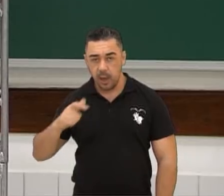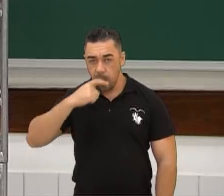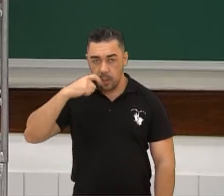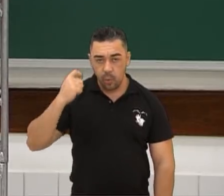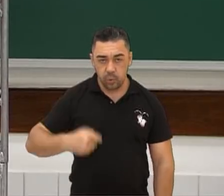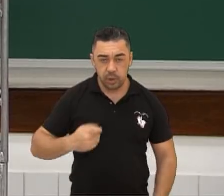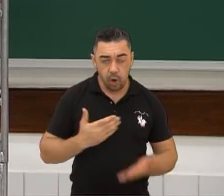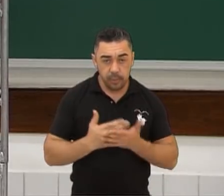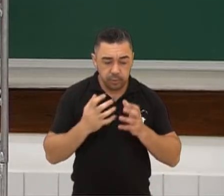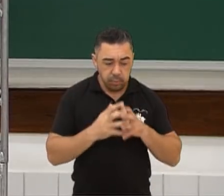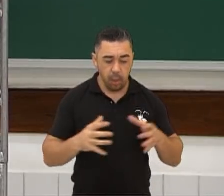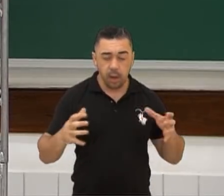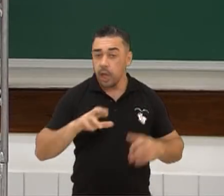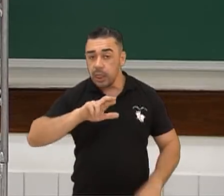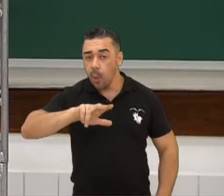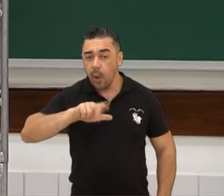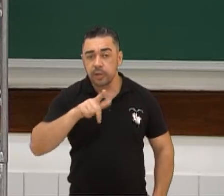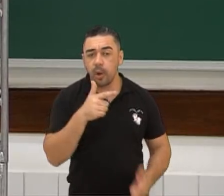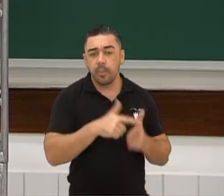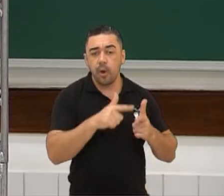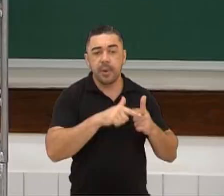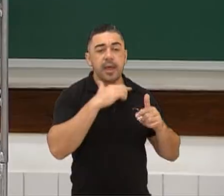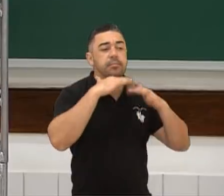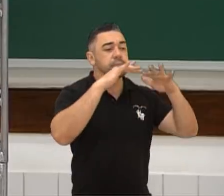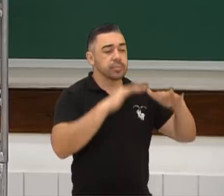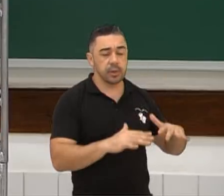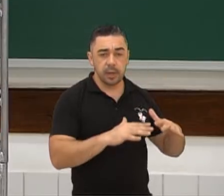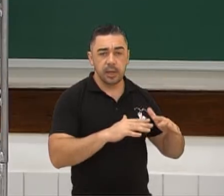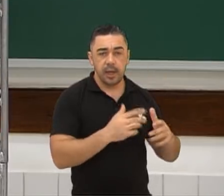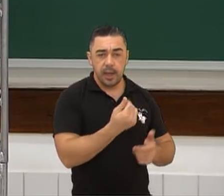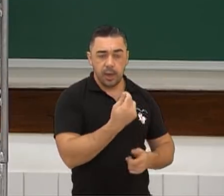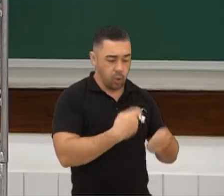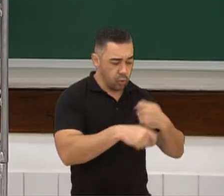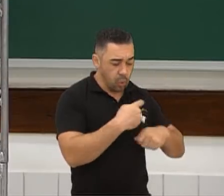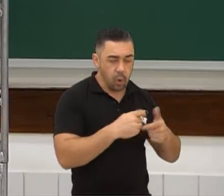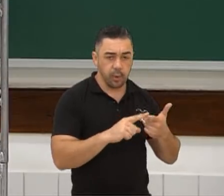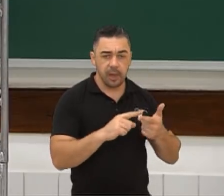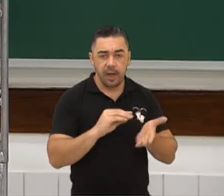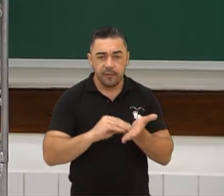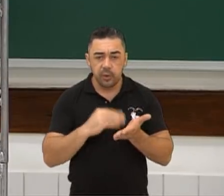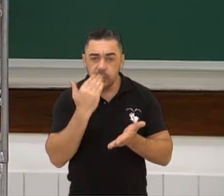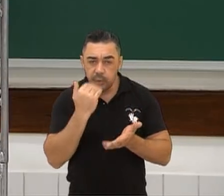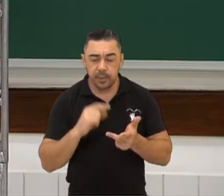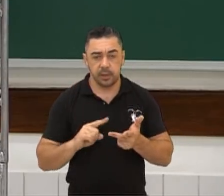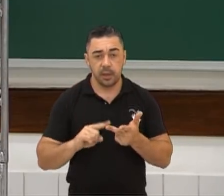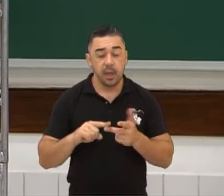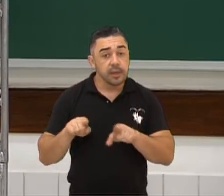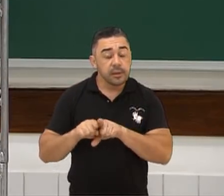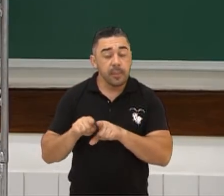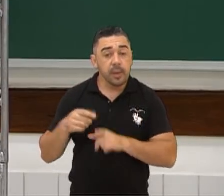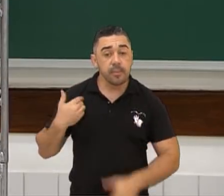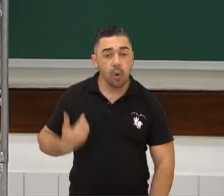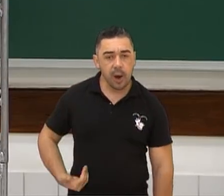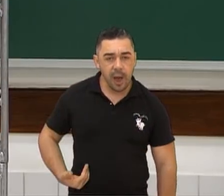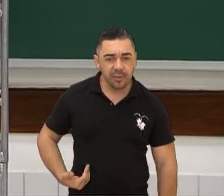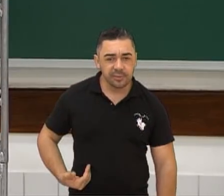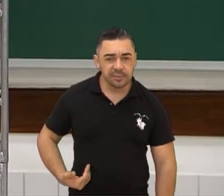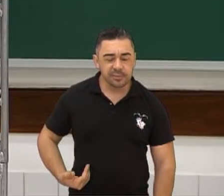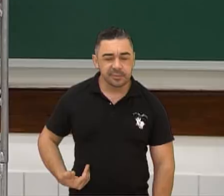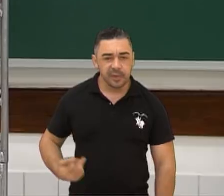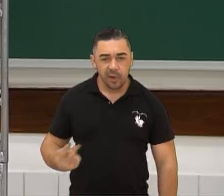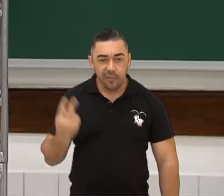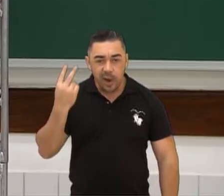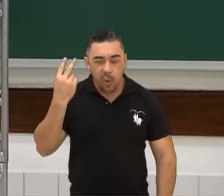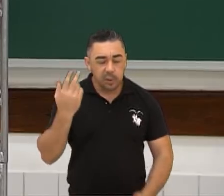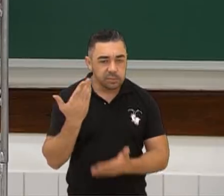reparou que você não tem só uma crise econômica ou de falta de alimentos, de desemprego. Uma crise moral. Os valores do socialismo na